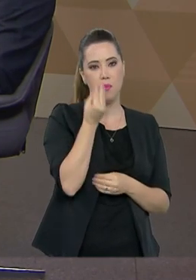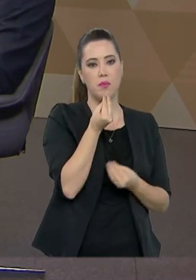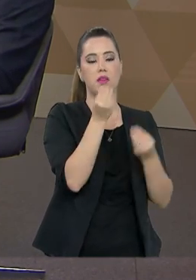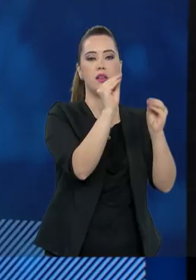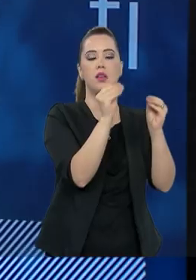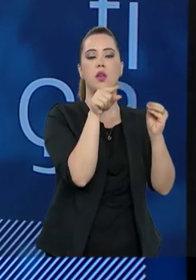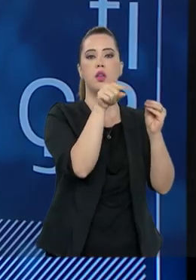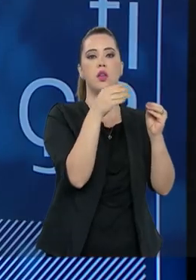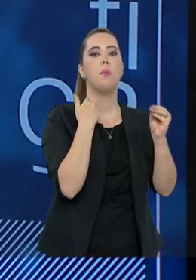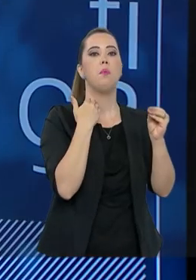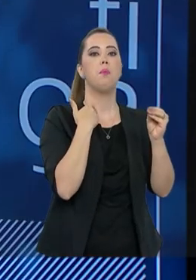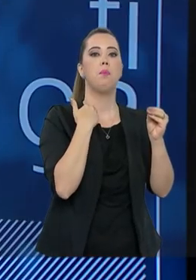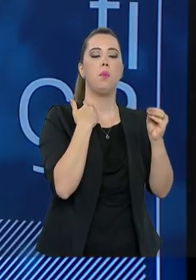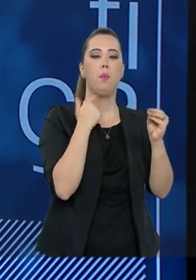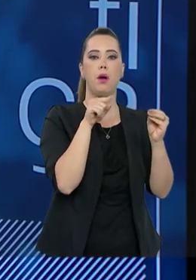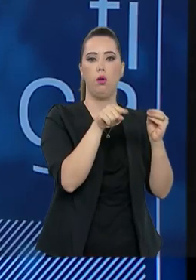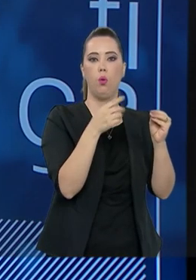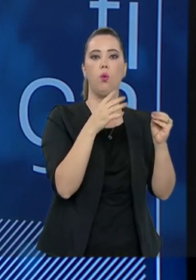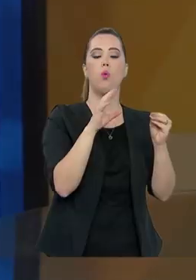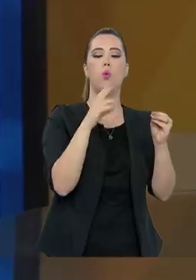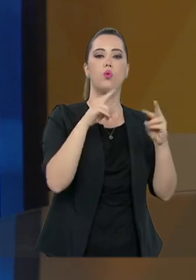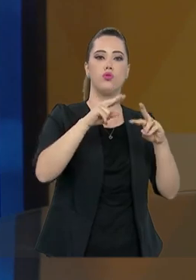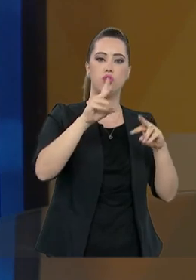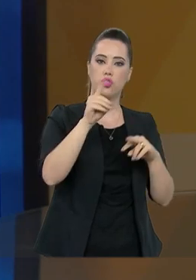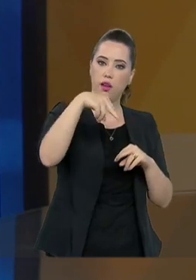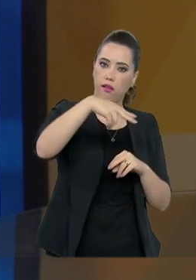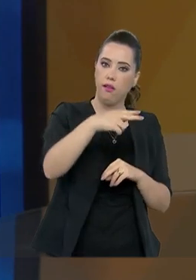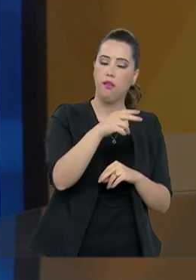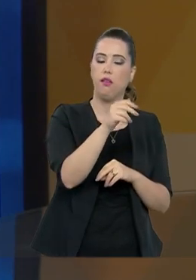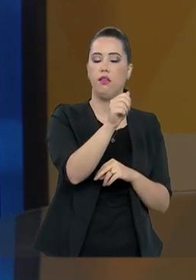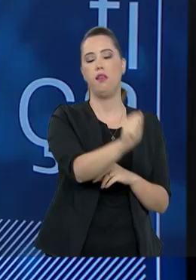de dados e aí e auxiliar nas investigações.